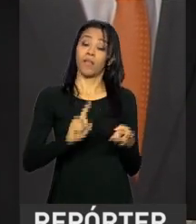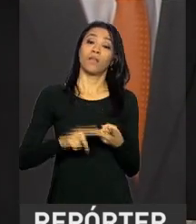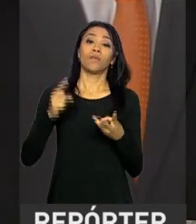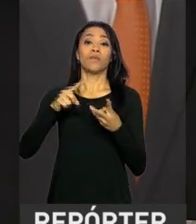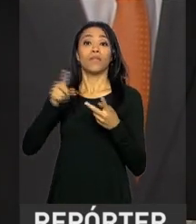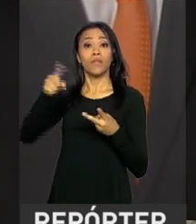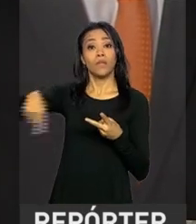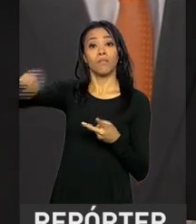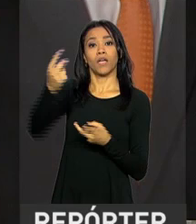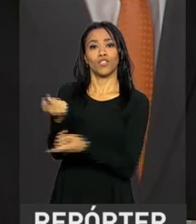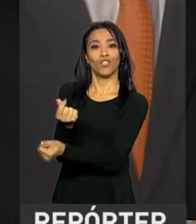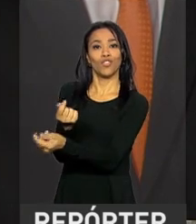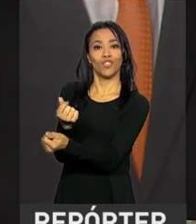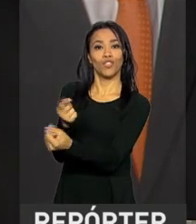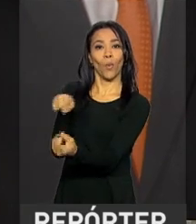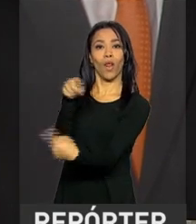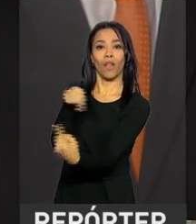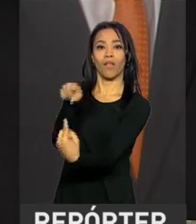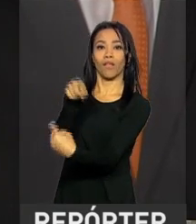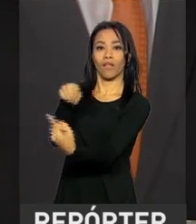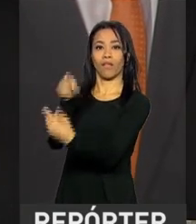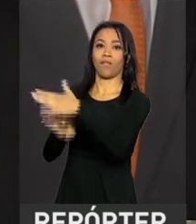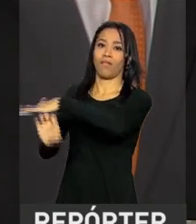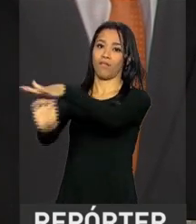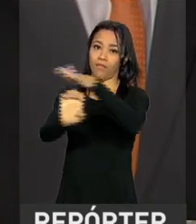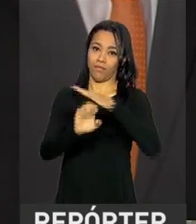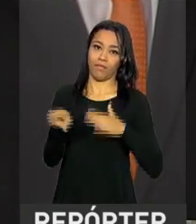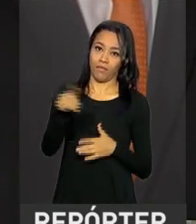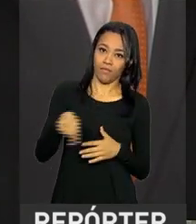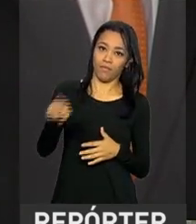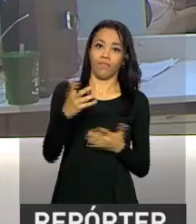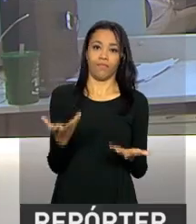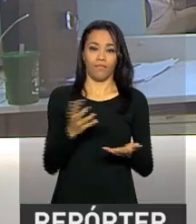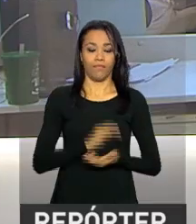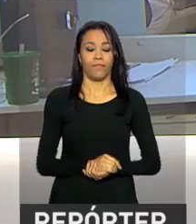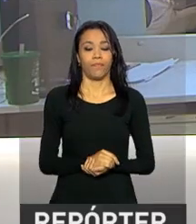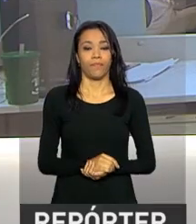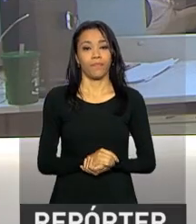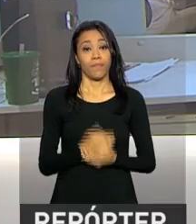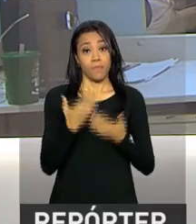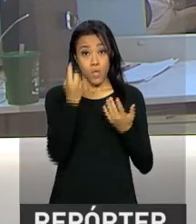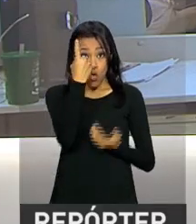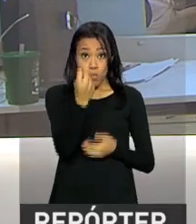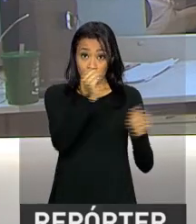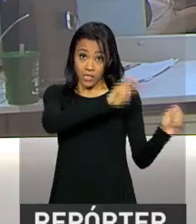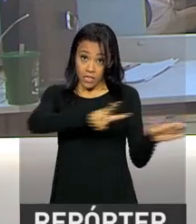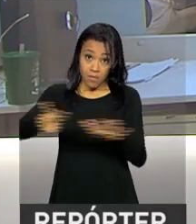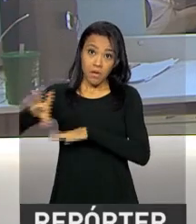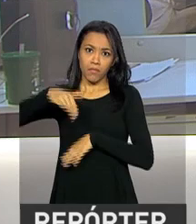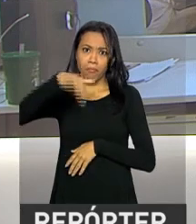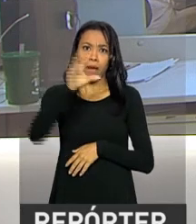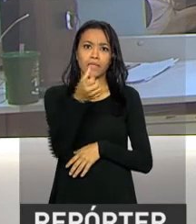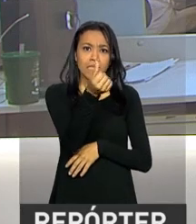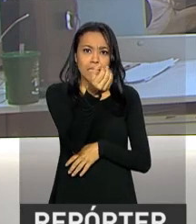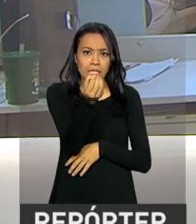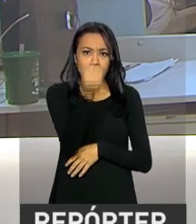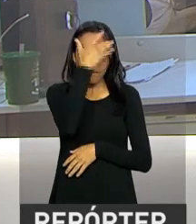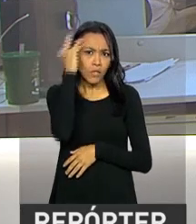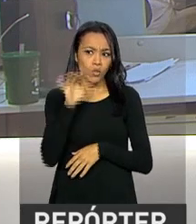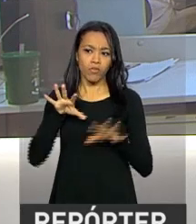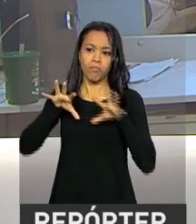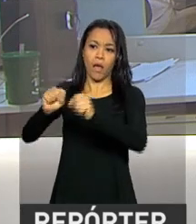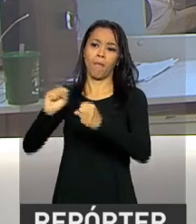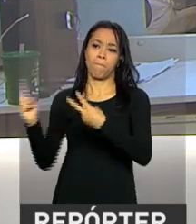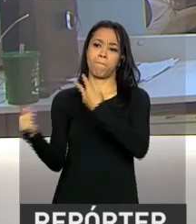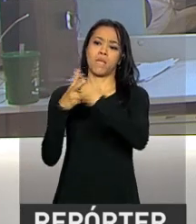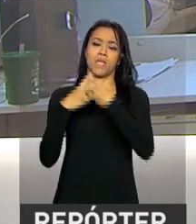mais rendimento e mais trabalho também para os operadores portuários. Em uma semana, mais de 60 pessoas foram presas